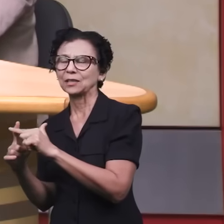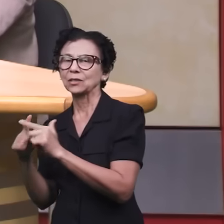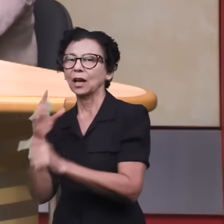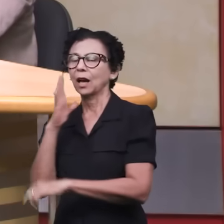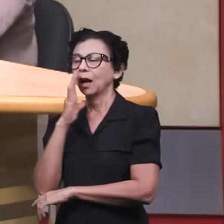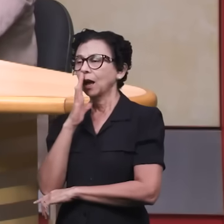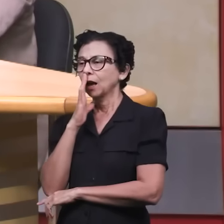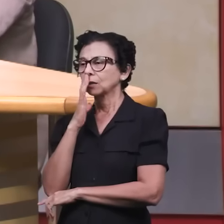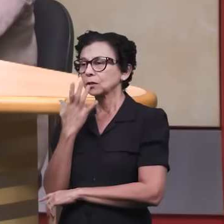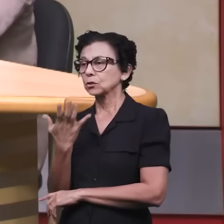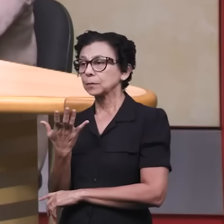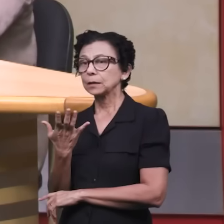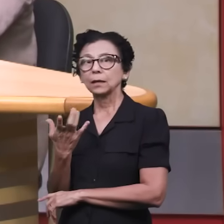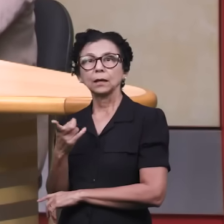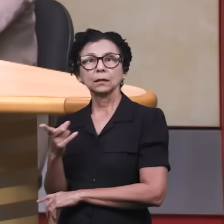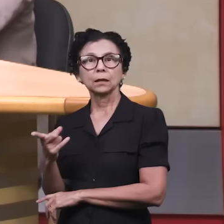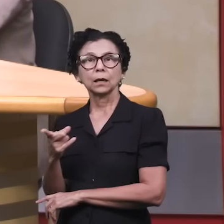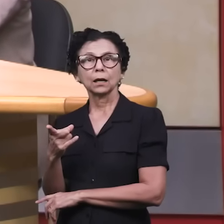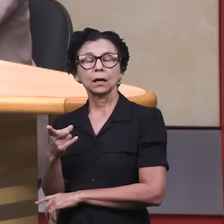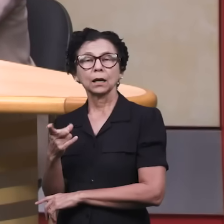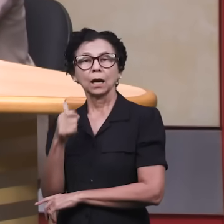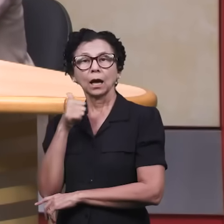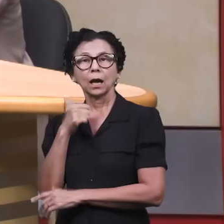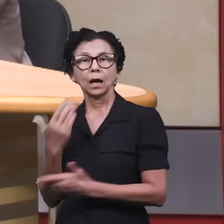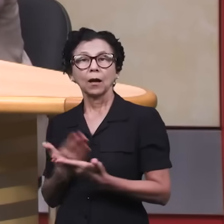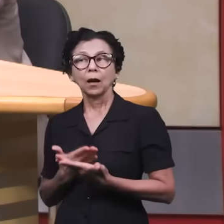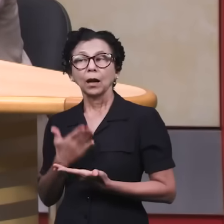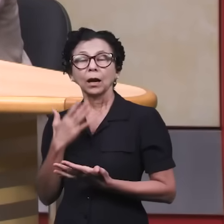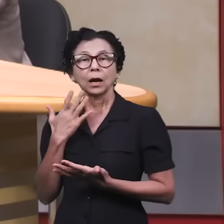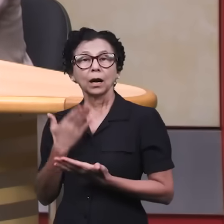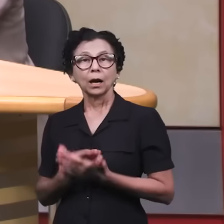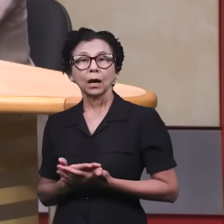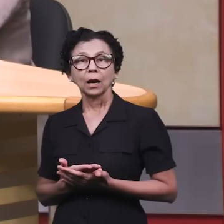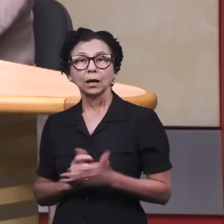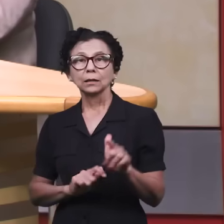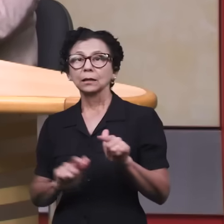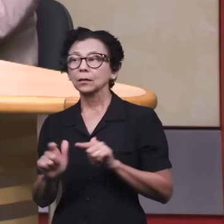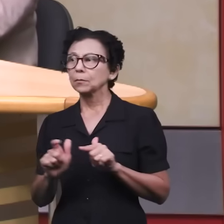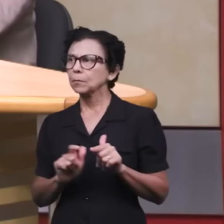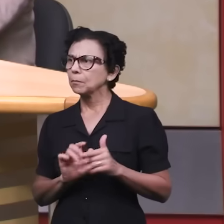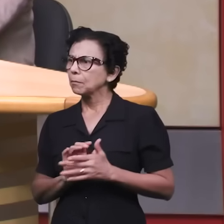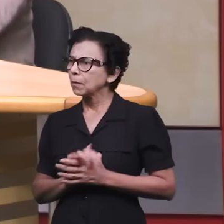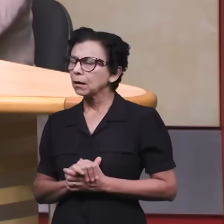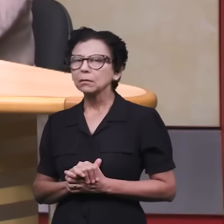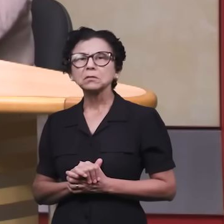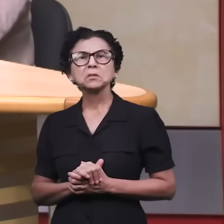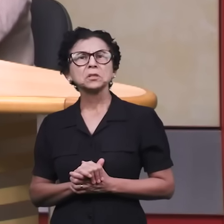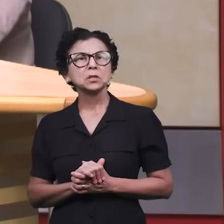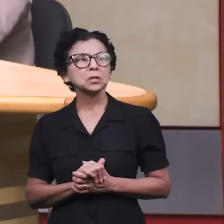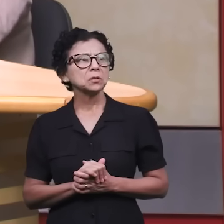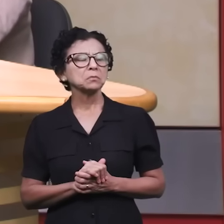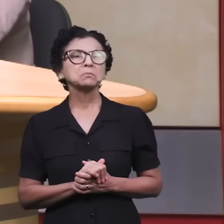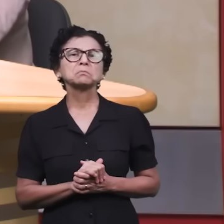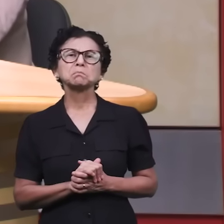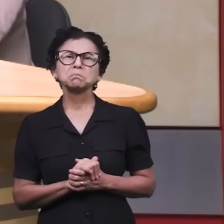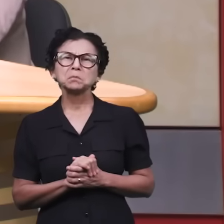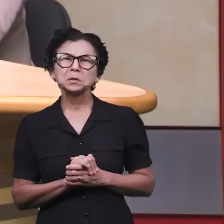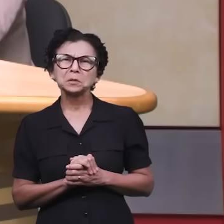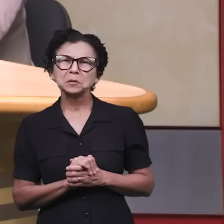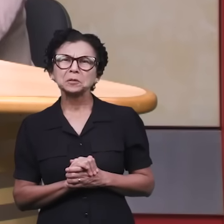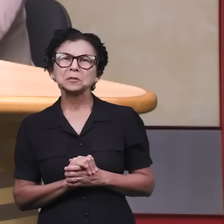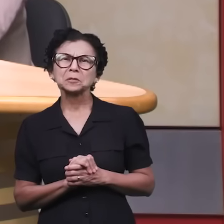eles: olha, o melhor trabalho aqui da igreja é das senhoras. Elas têm um trabalho notável, completamente identificadas